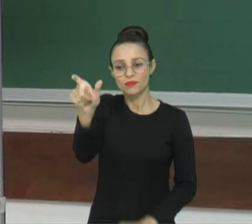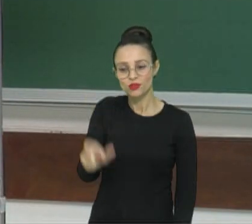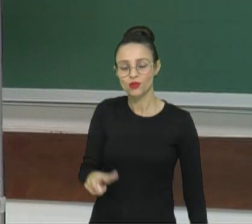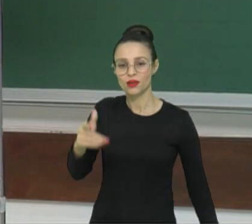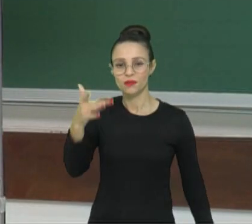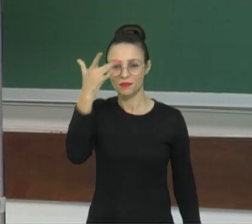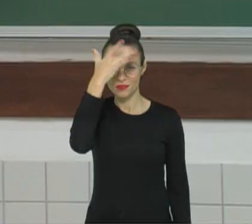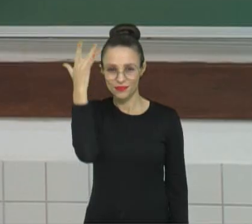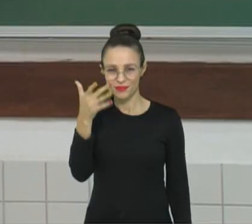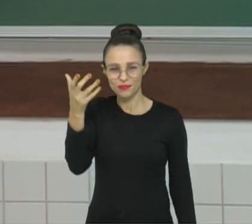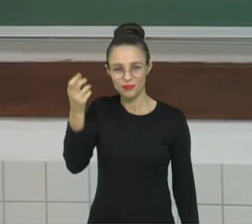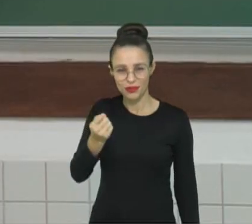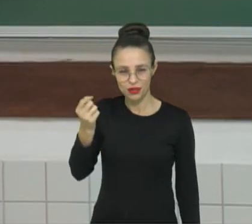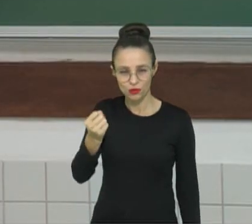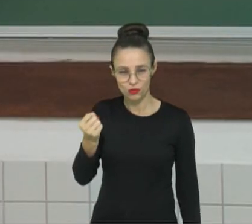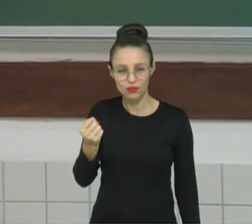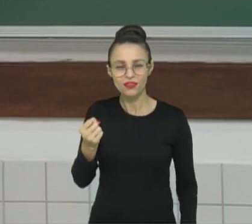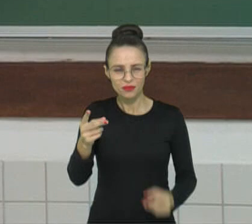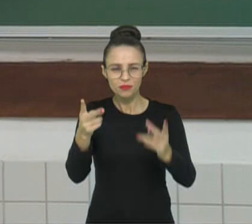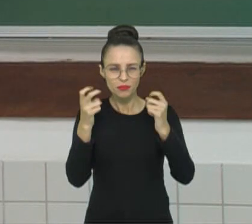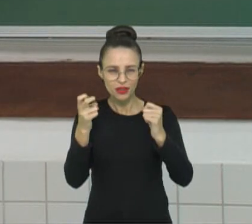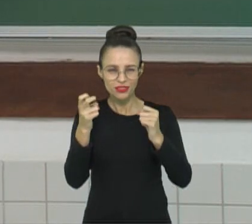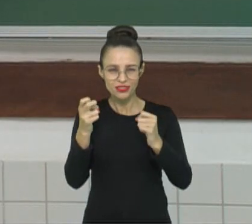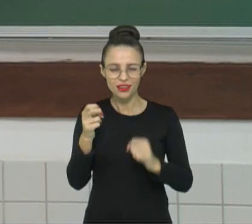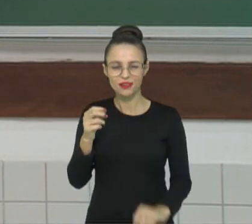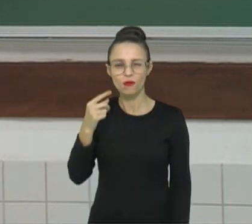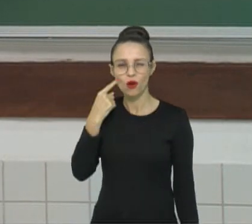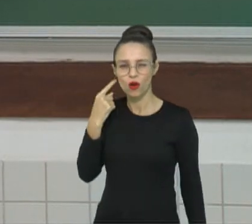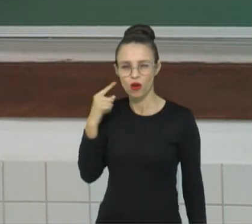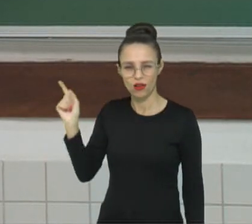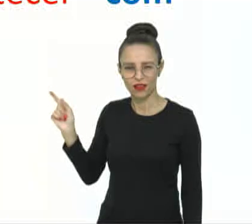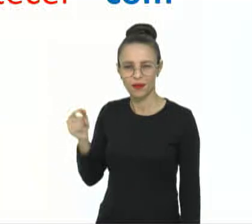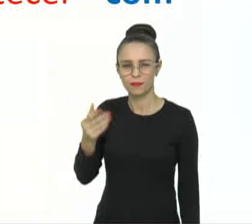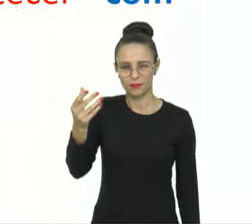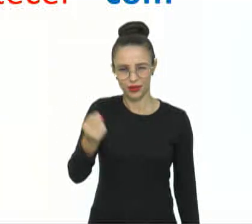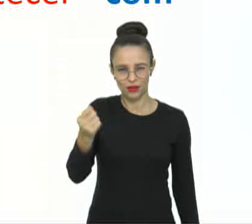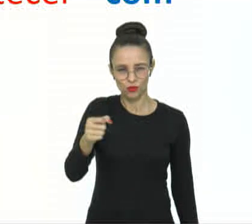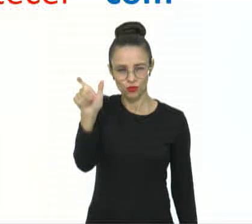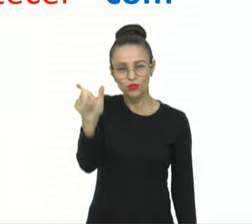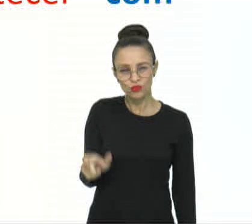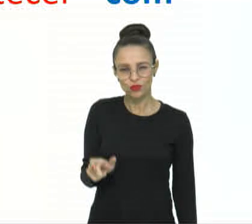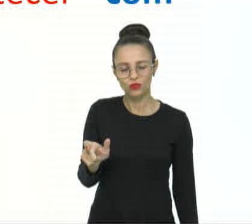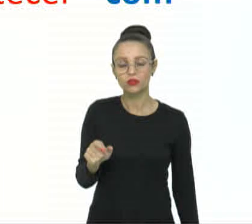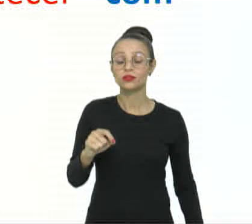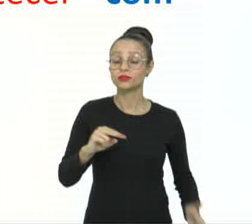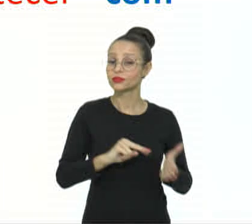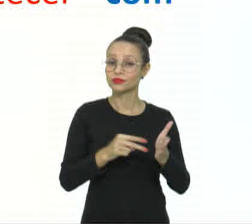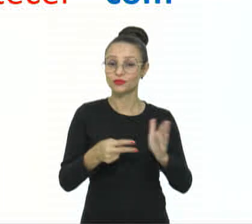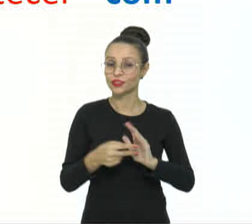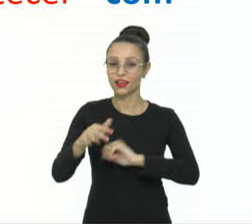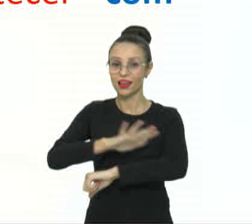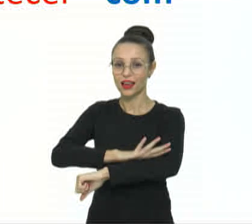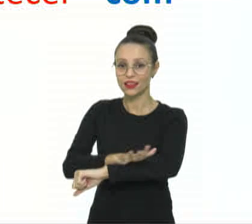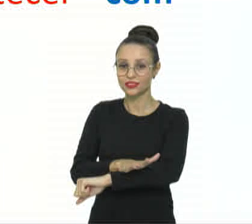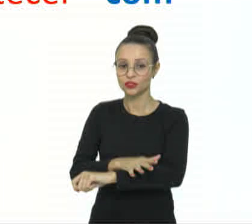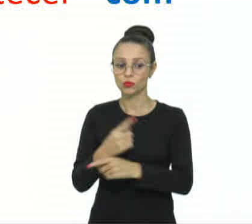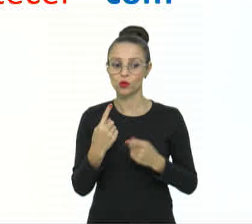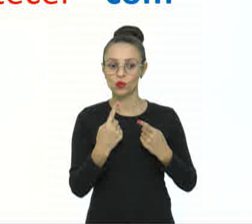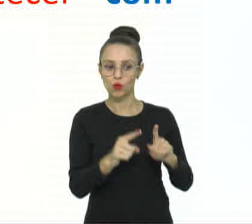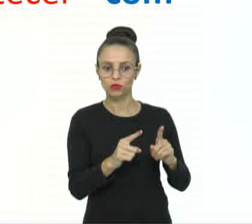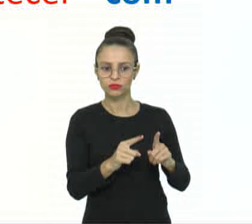brancos. Percebem esse destaque do com brancos? Revela a confirmação de que o racismo contra pessoas